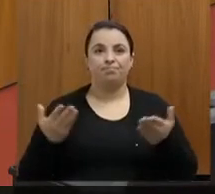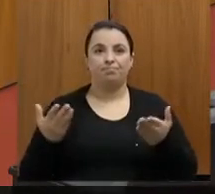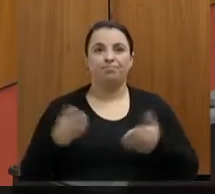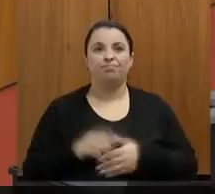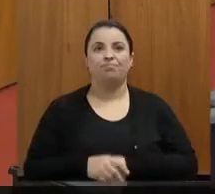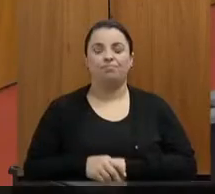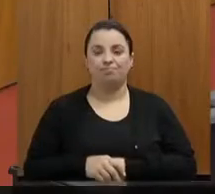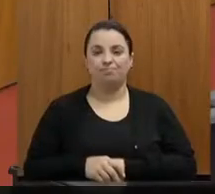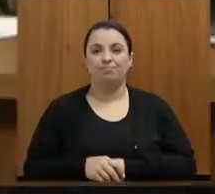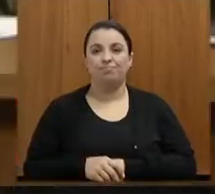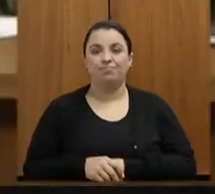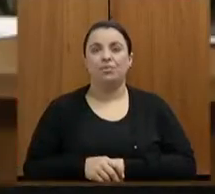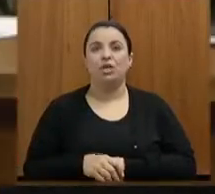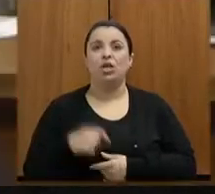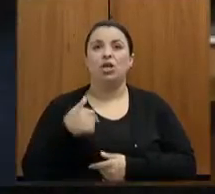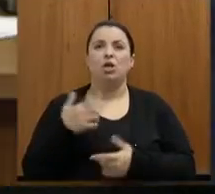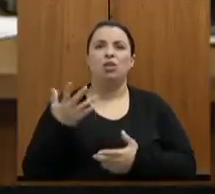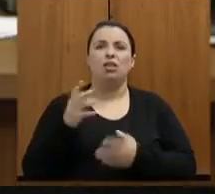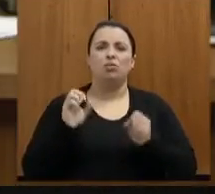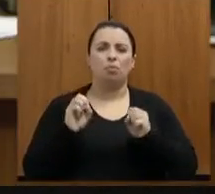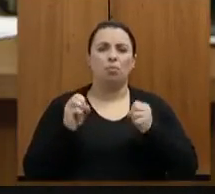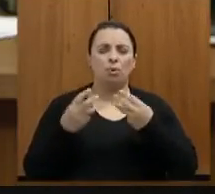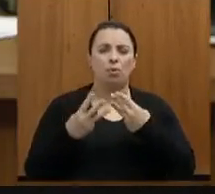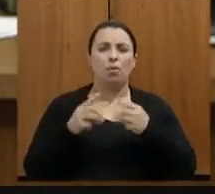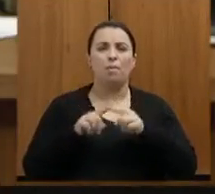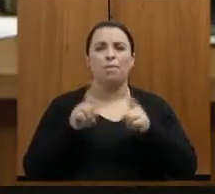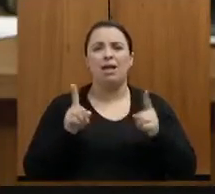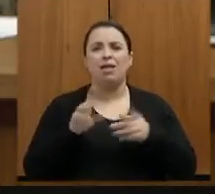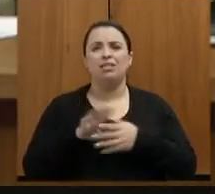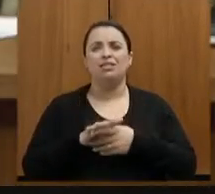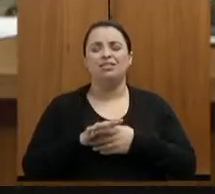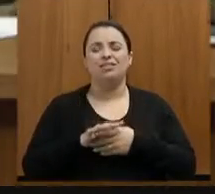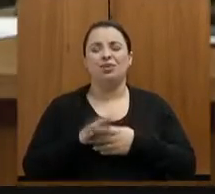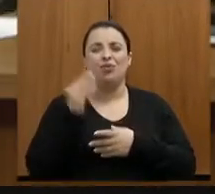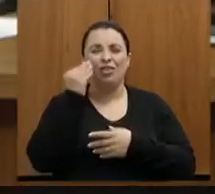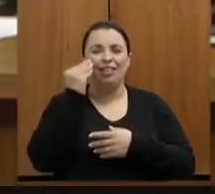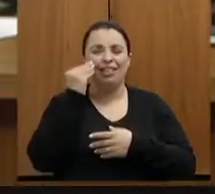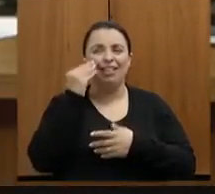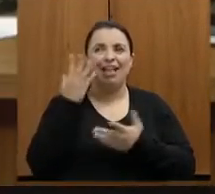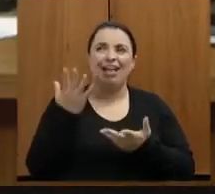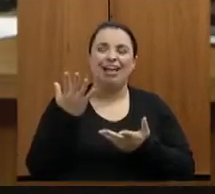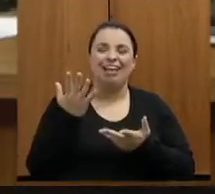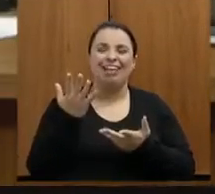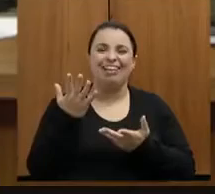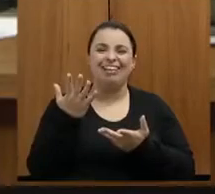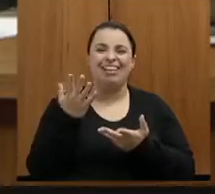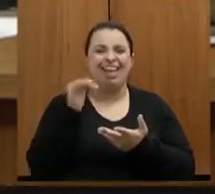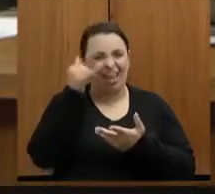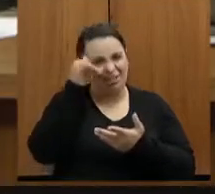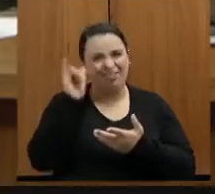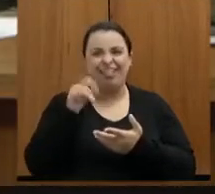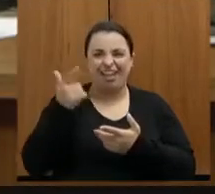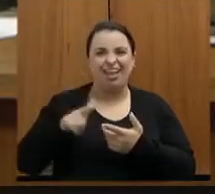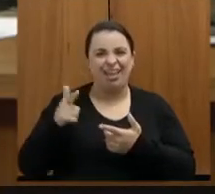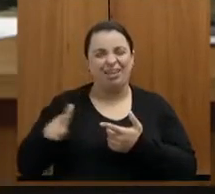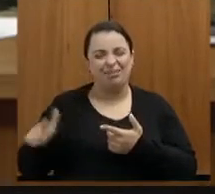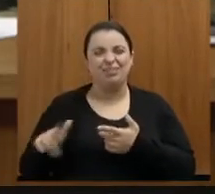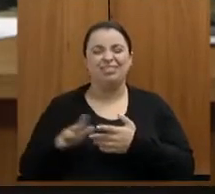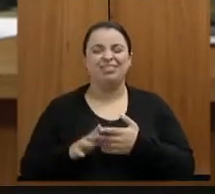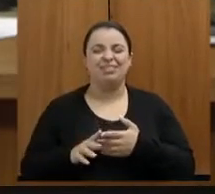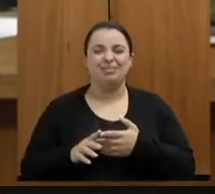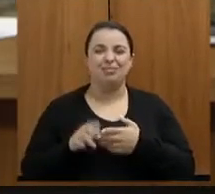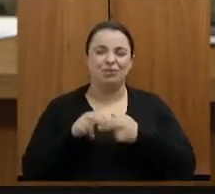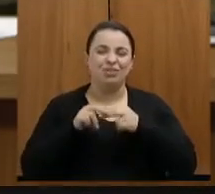Eu trouxe uma apresentação, mas eu acho que vou tentar ser o menos redundante possível, considerando todas as posições que foram